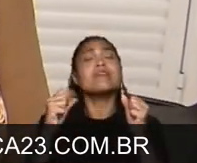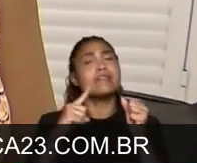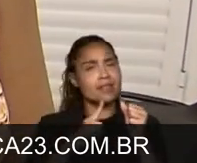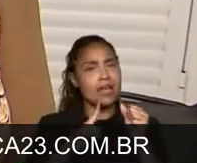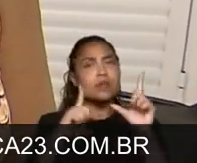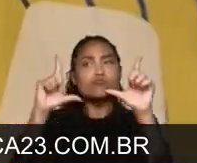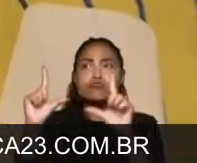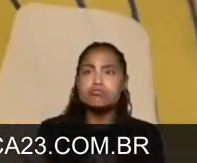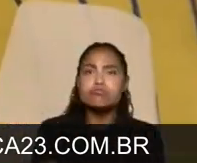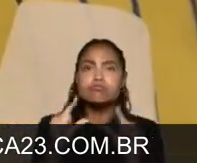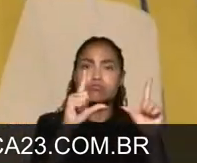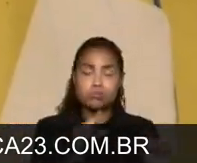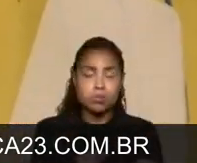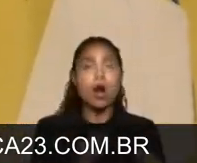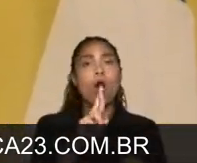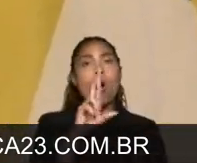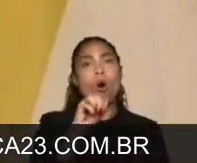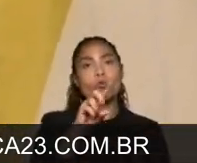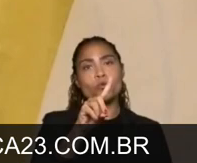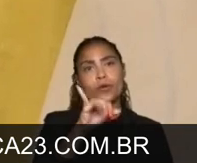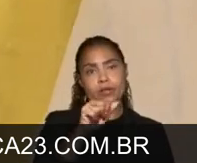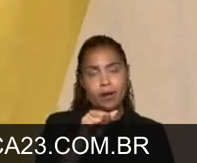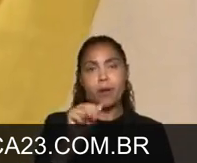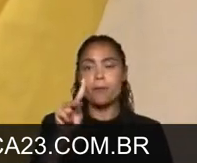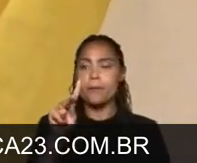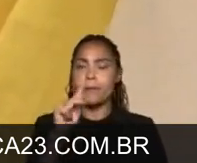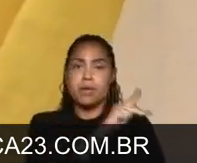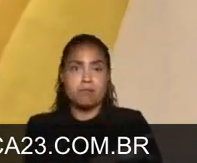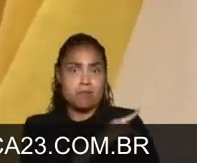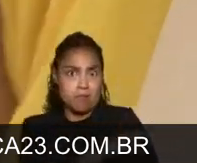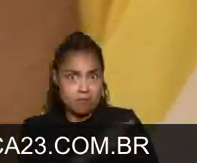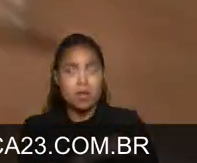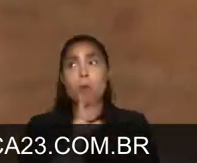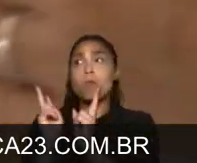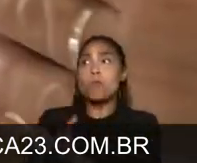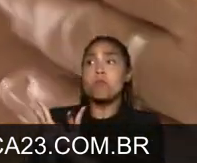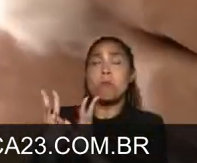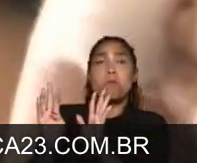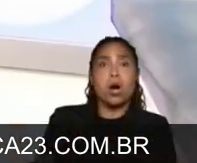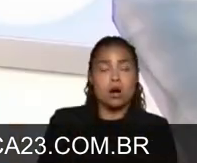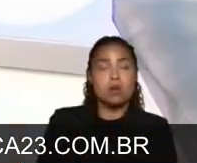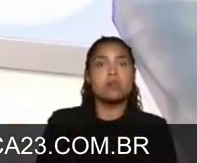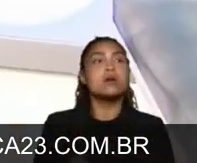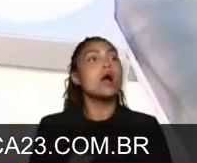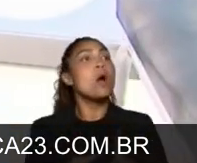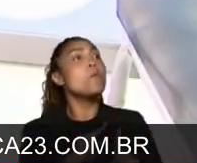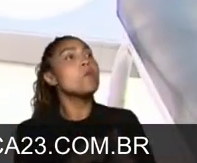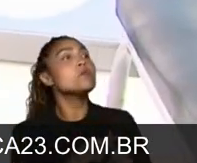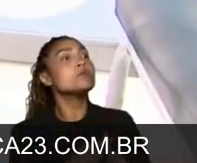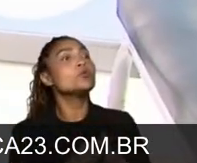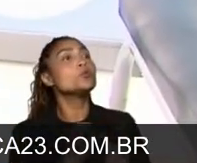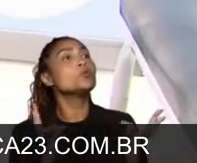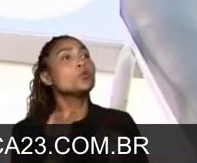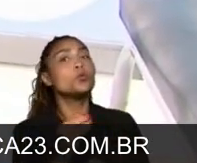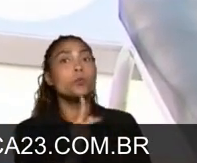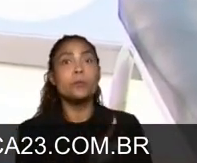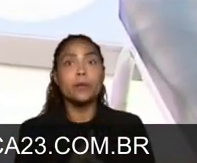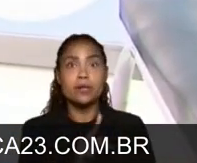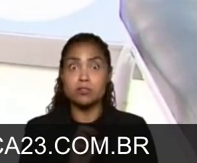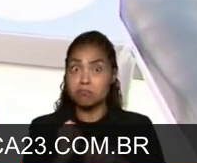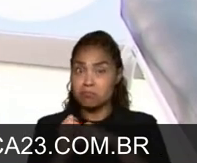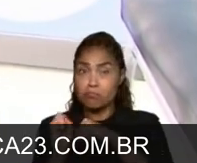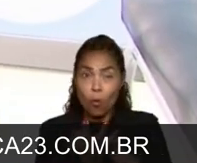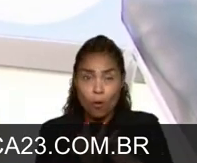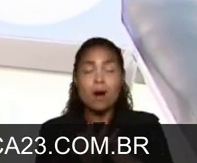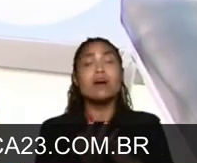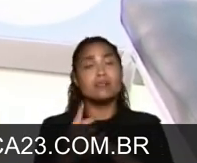diagnósticos. Rondônia e Piauí devem manter a estabilidade. Entre os casos positivos de todo o país, o coronavírus está por